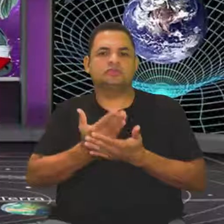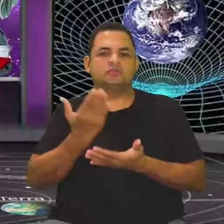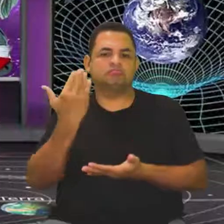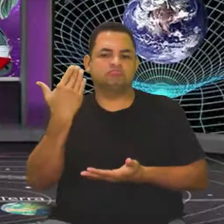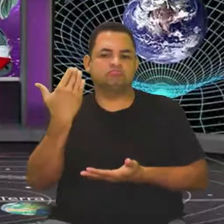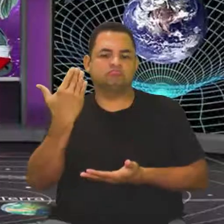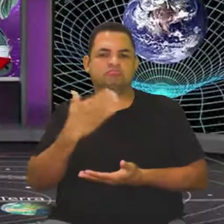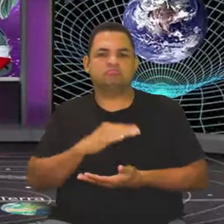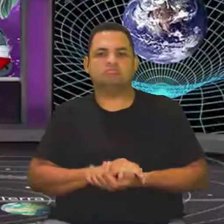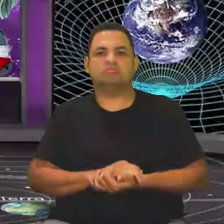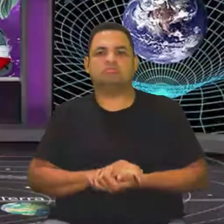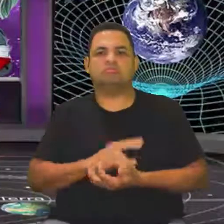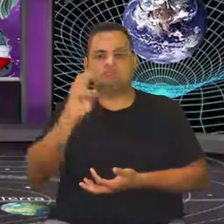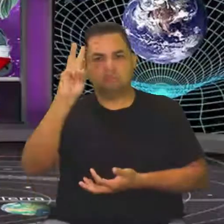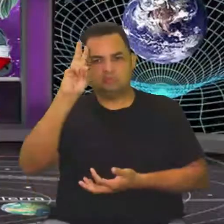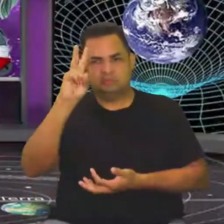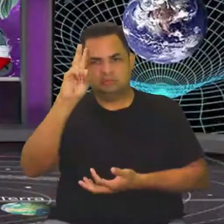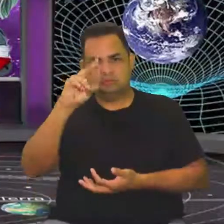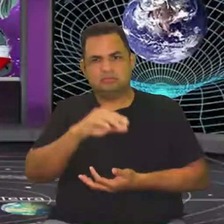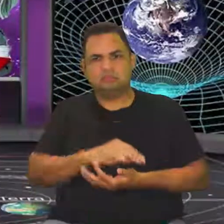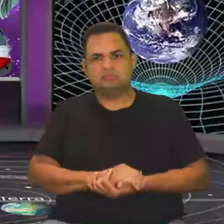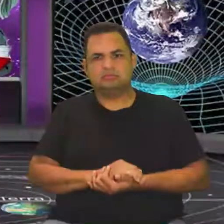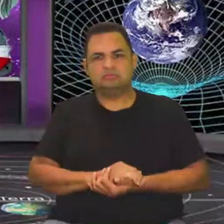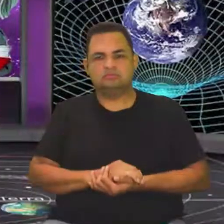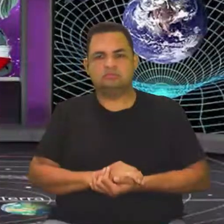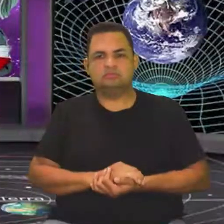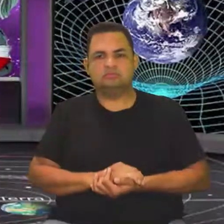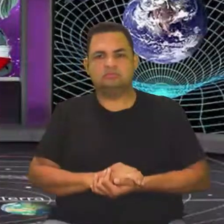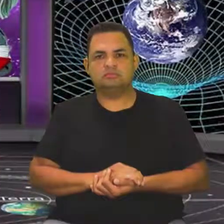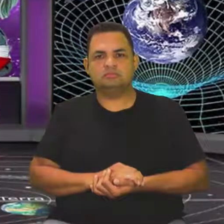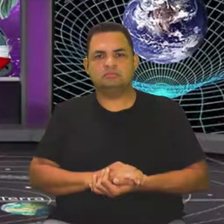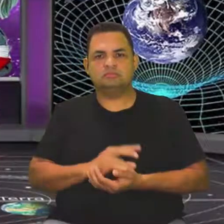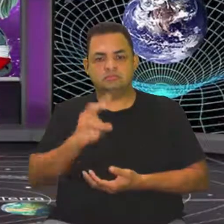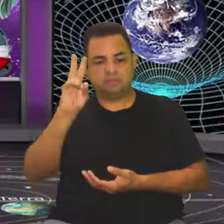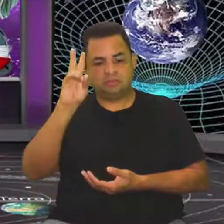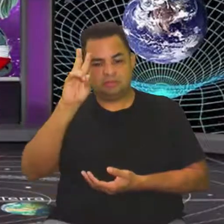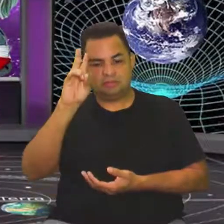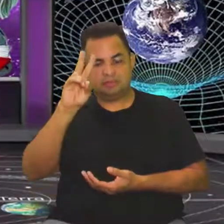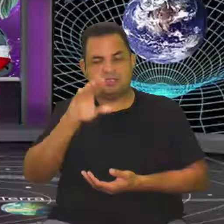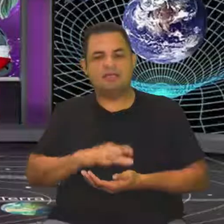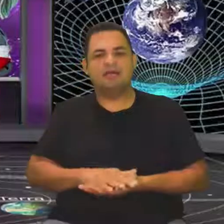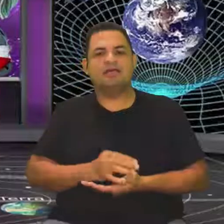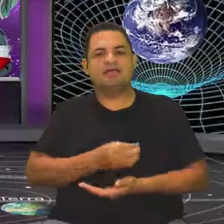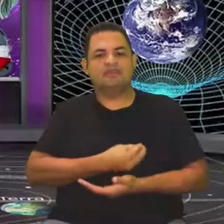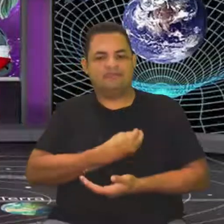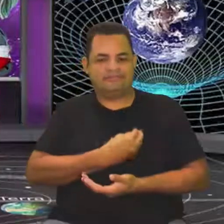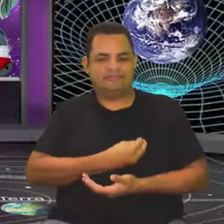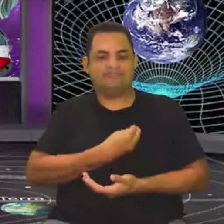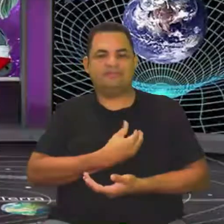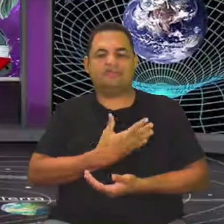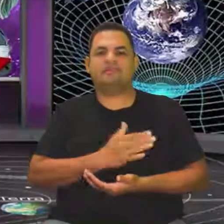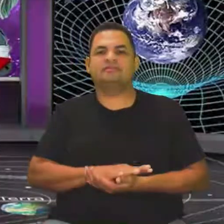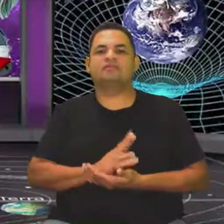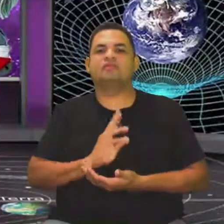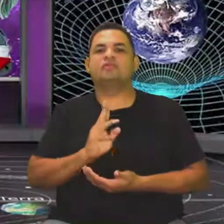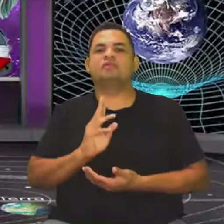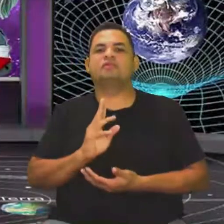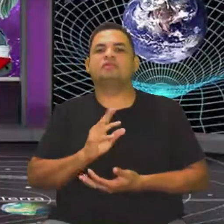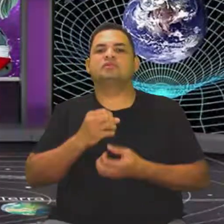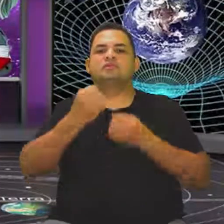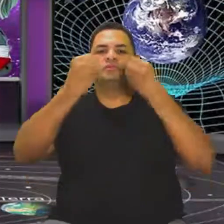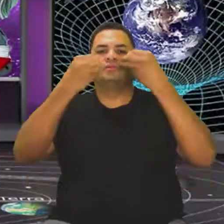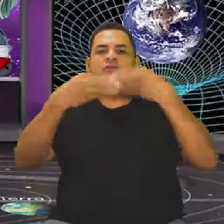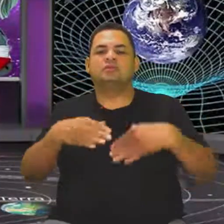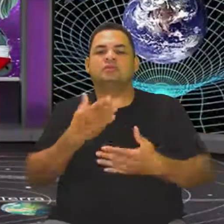passada, né? Então, vamos relembrar, né? Porque como já diz a música, recordar é viver, né? Então, vamos lá. O que nós falamos